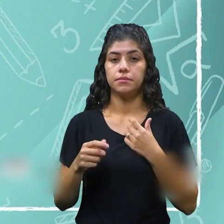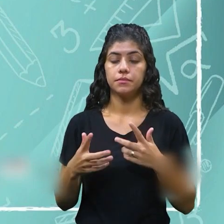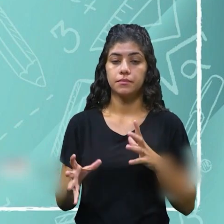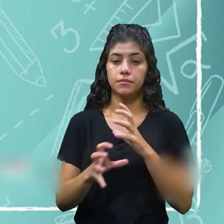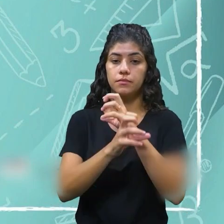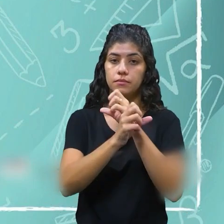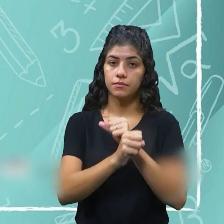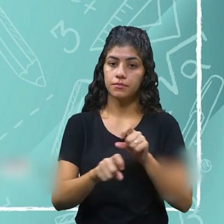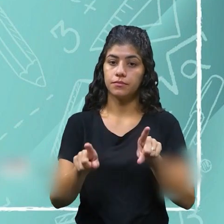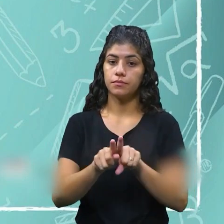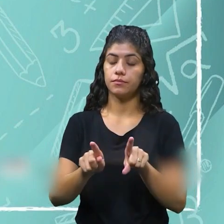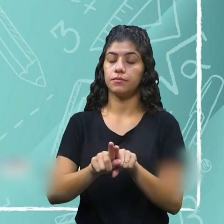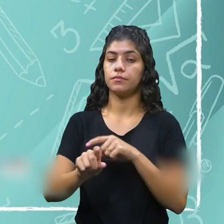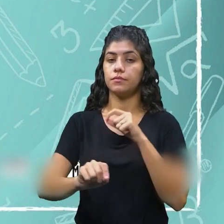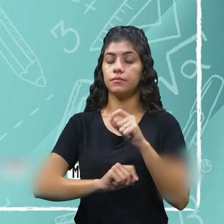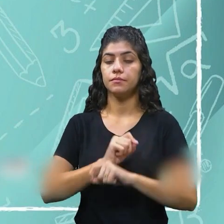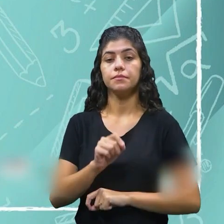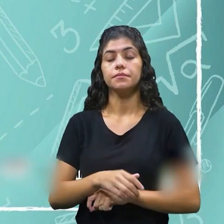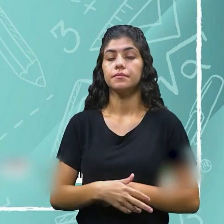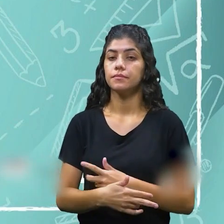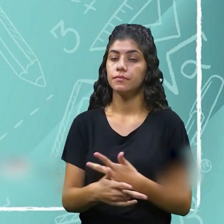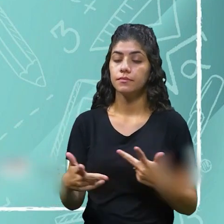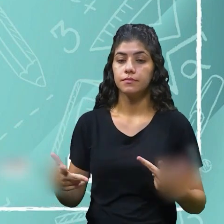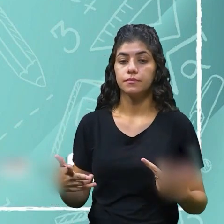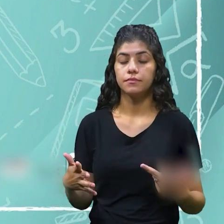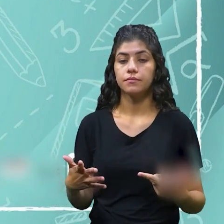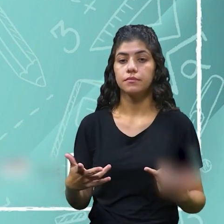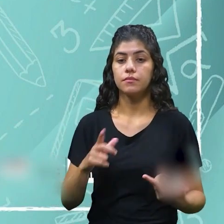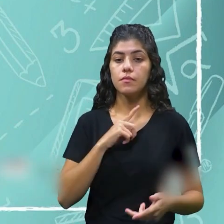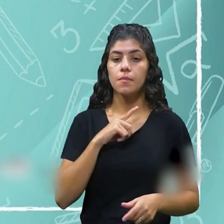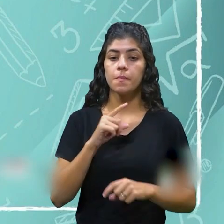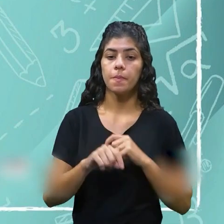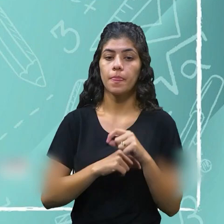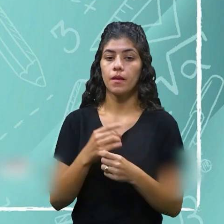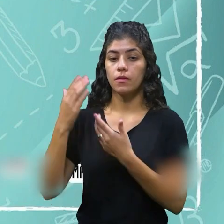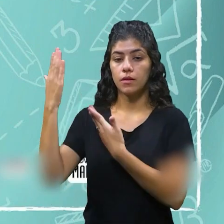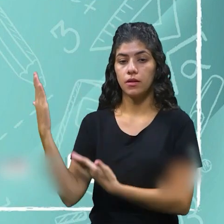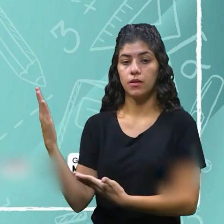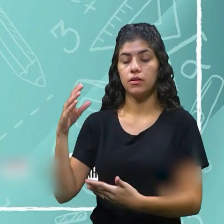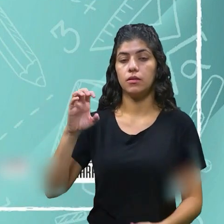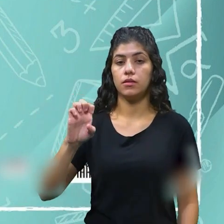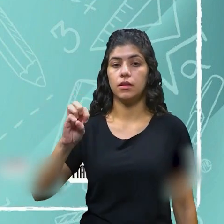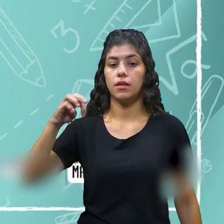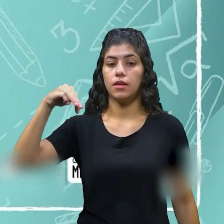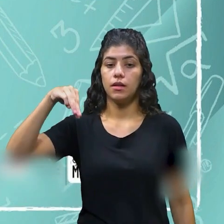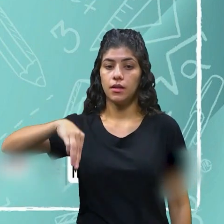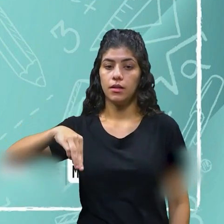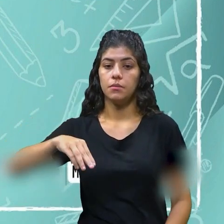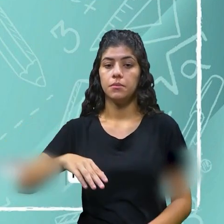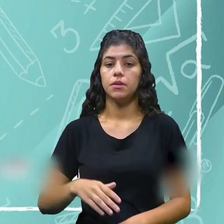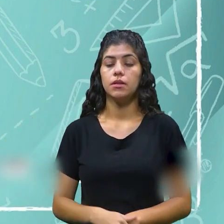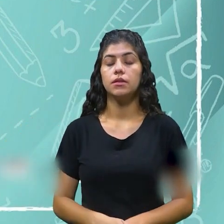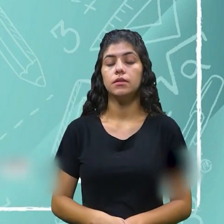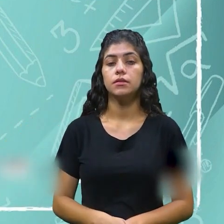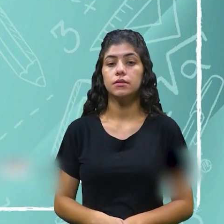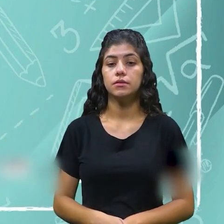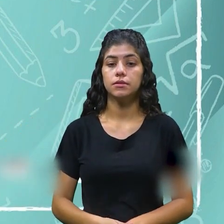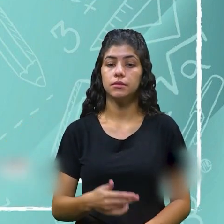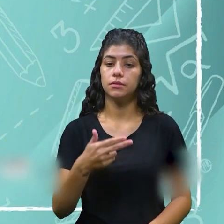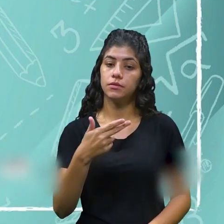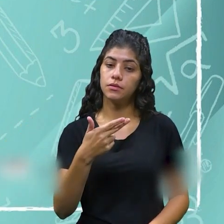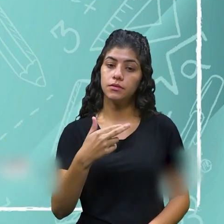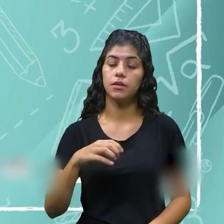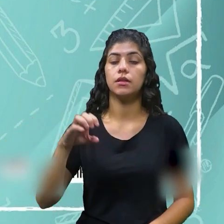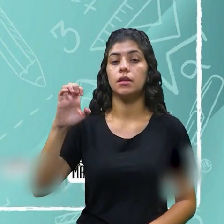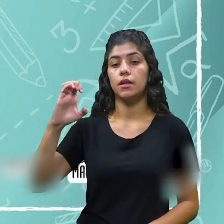soma das energias potenciais e cinéticas entre eles. Então aqui a gente tem a fórmula, né? Energia mecânica vai ser igual ao quê? Energia